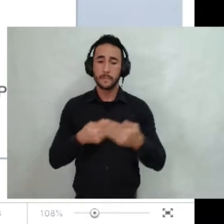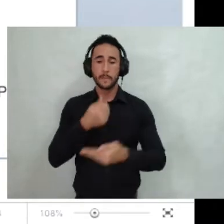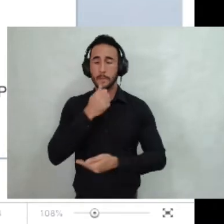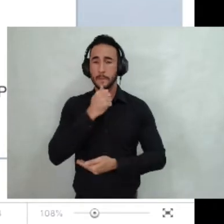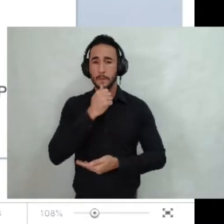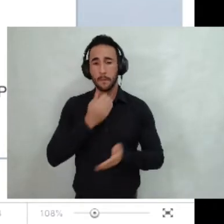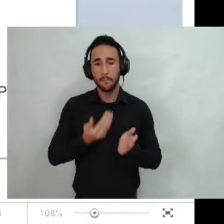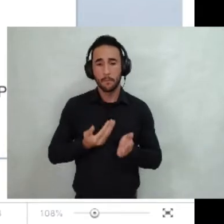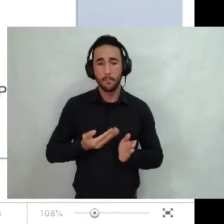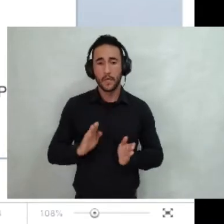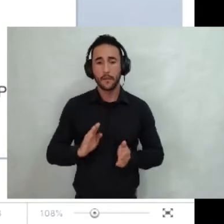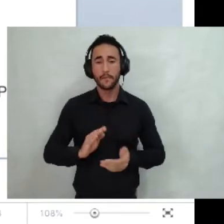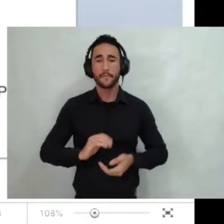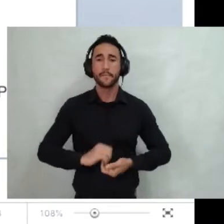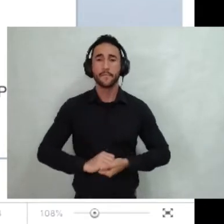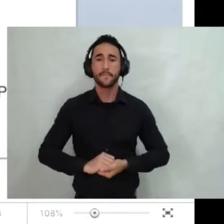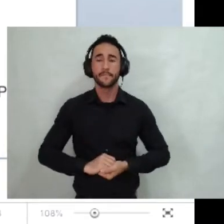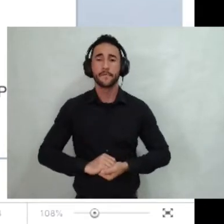Não passou?